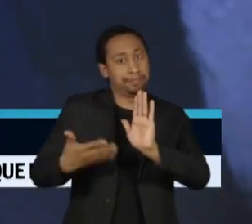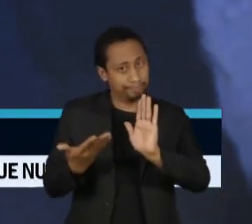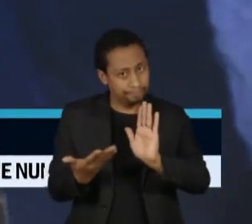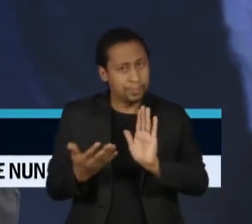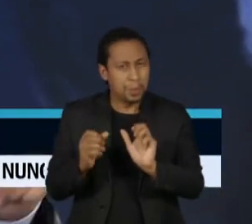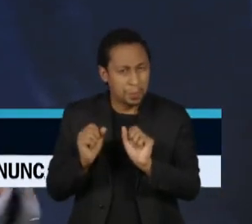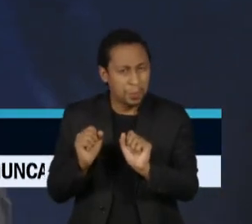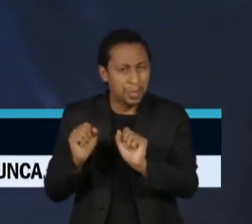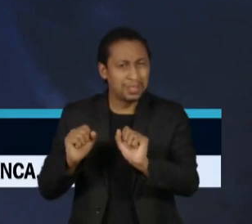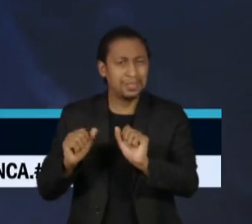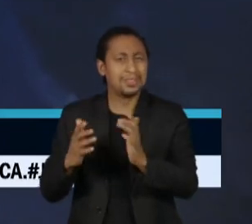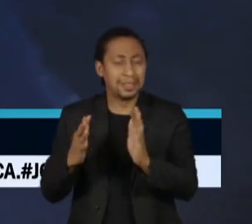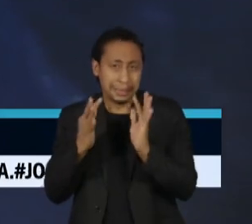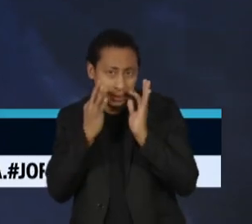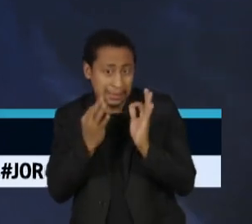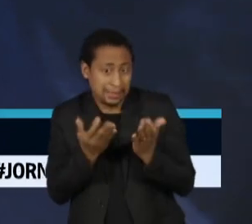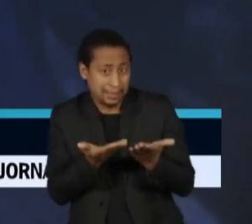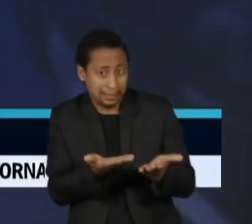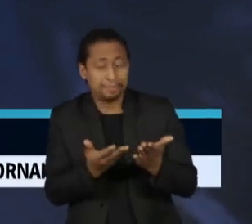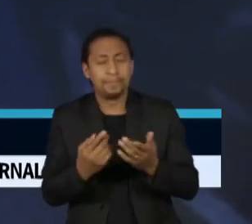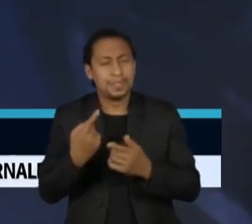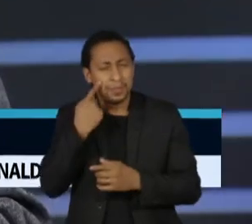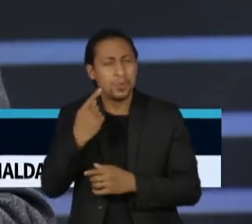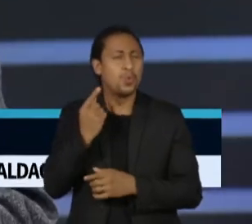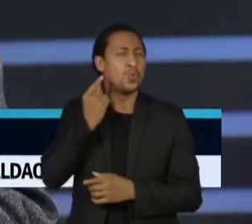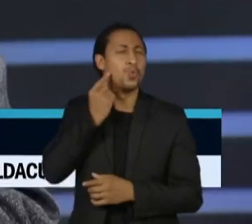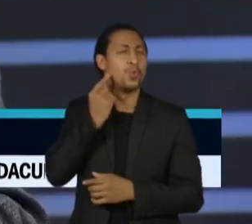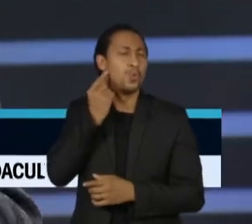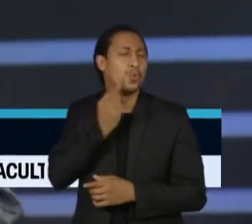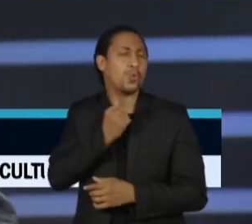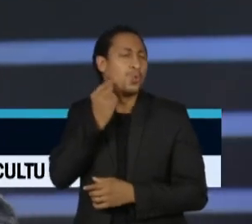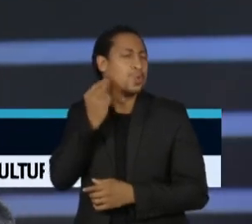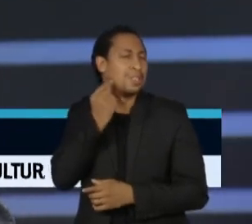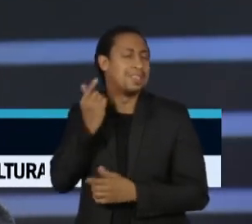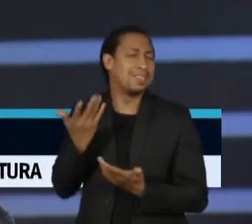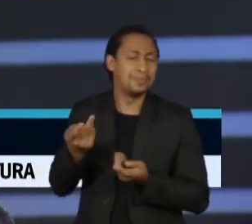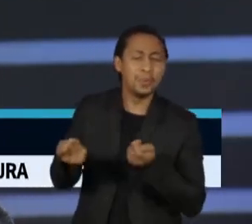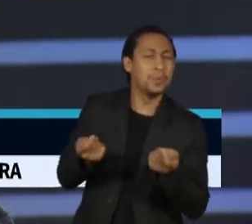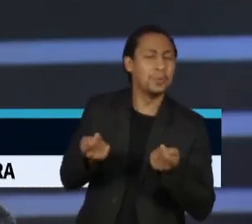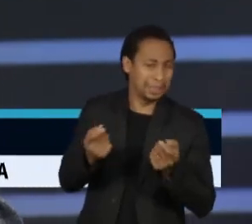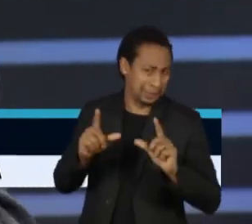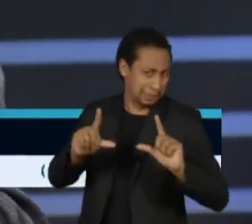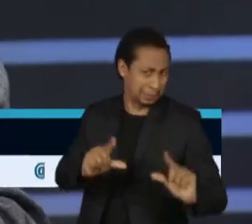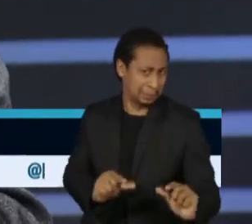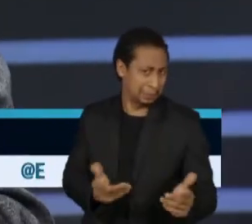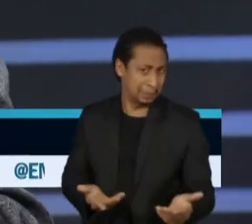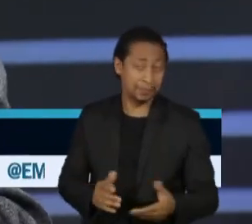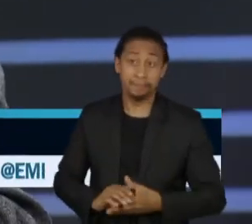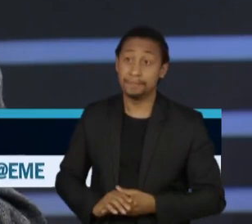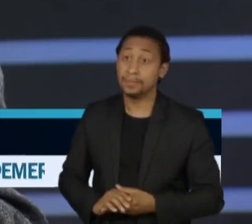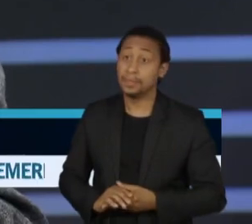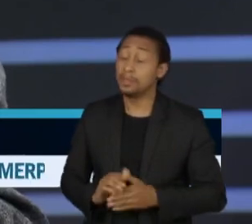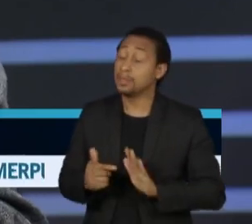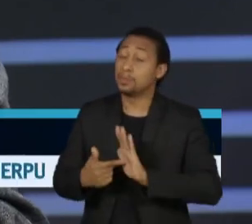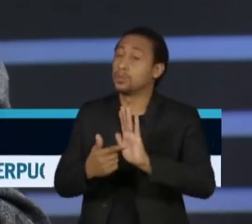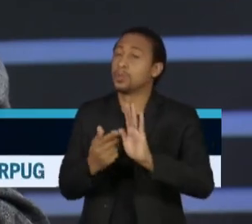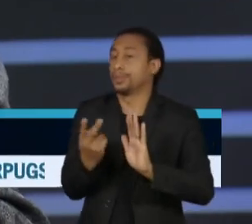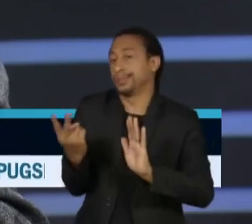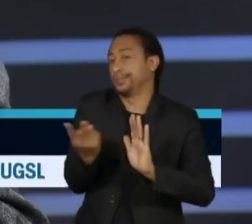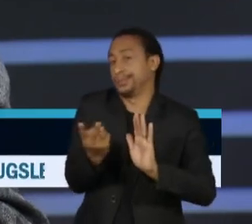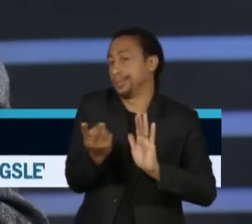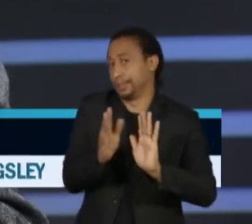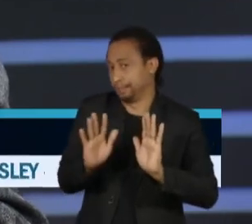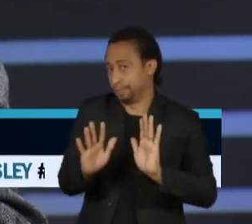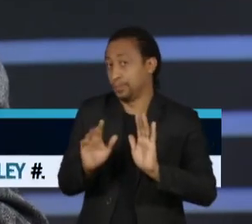peso de lira, inclusive, para negociar a formação do governo? Então, porque junta uma coisa com a outra, né? Porque se